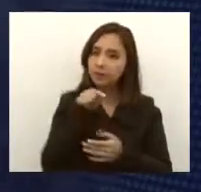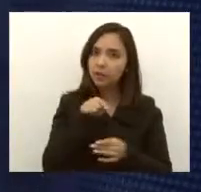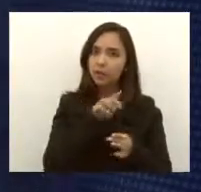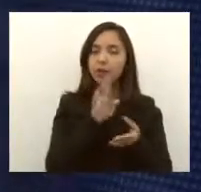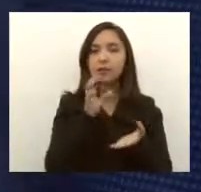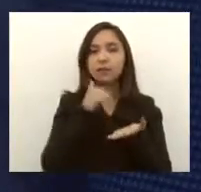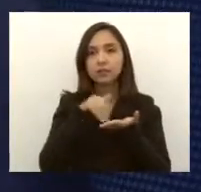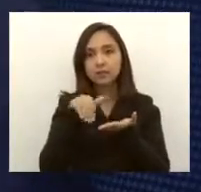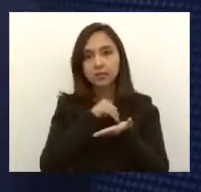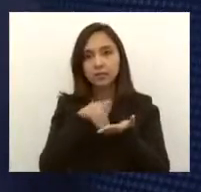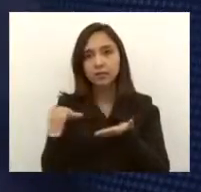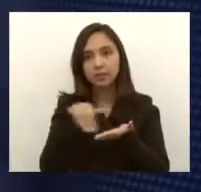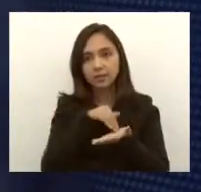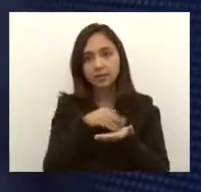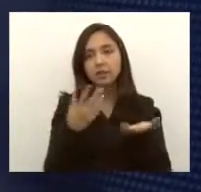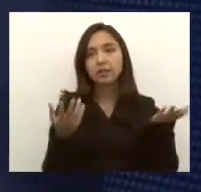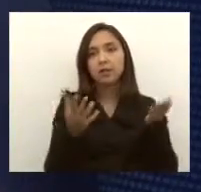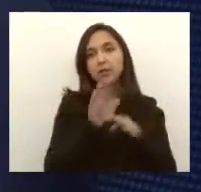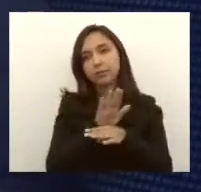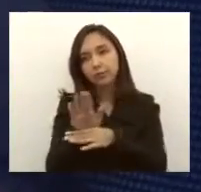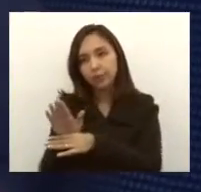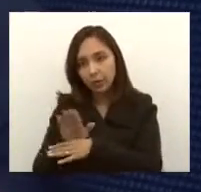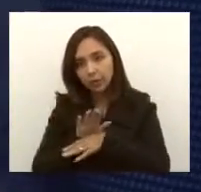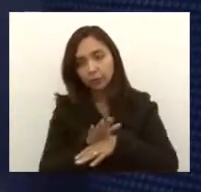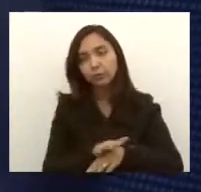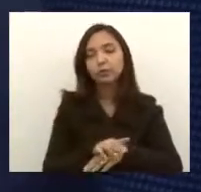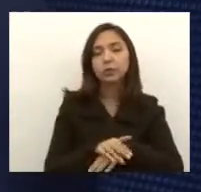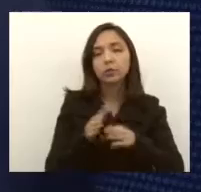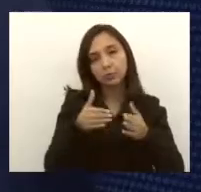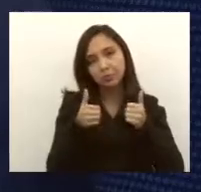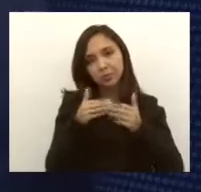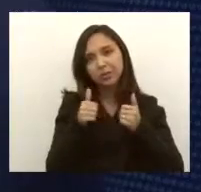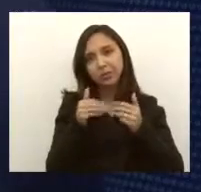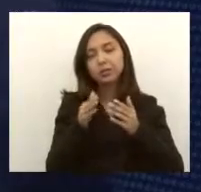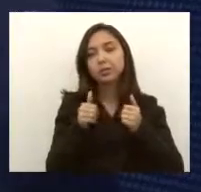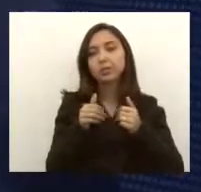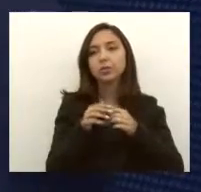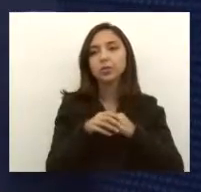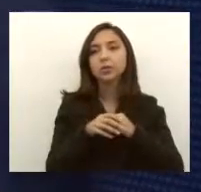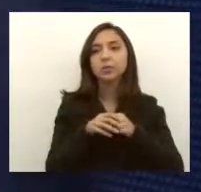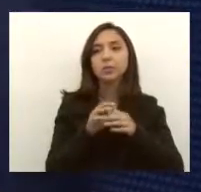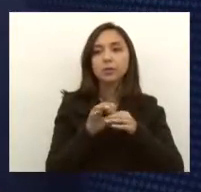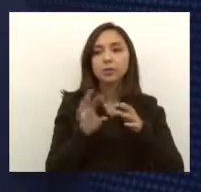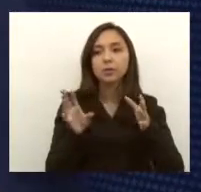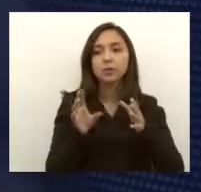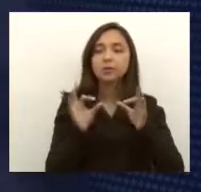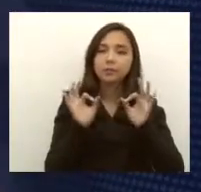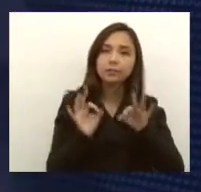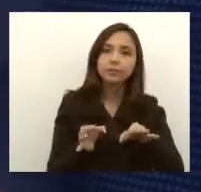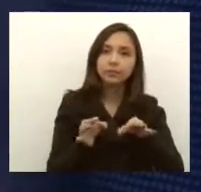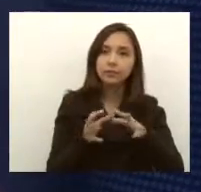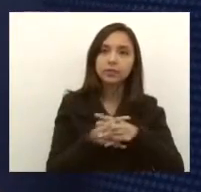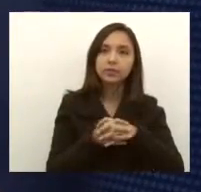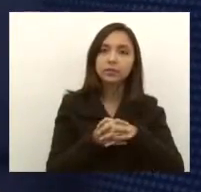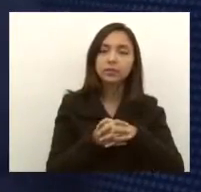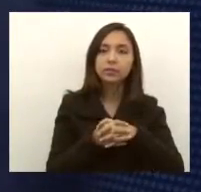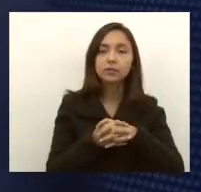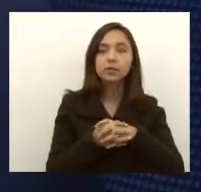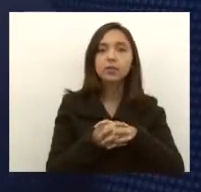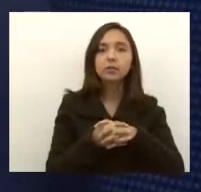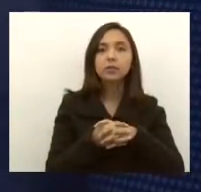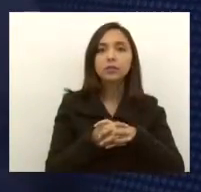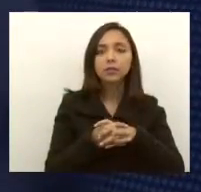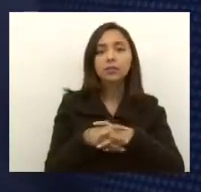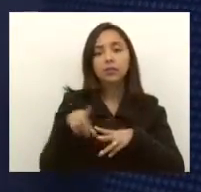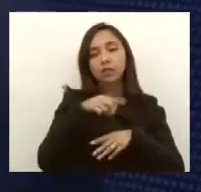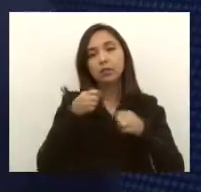com uma secretária, entendeu? Com um ajudante. Então, por isso que eu venho pedindo isso para os profissionais liberais e, com certeza, principalmente para os cirurgiões dentistas,